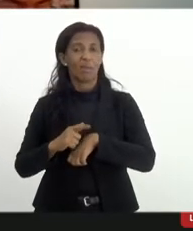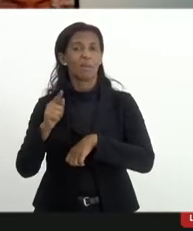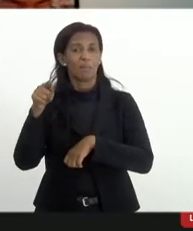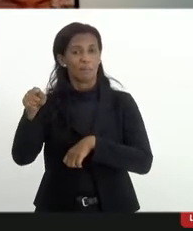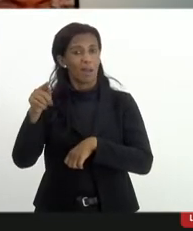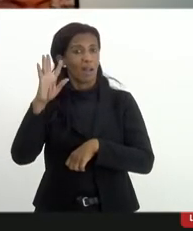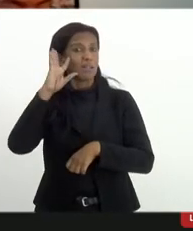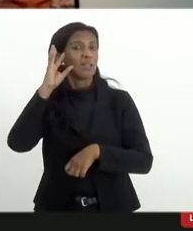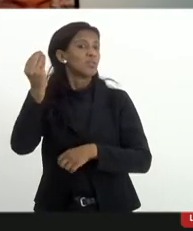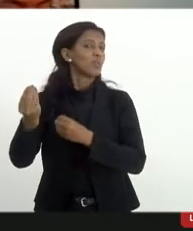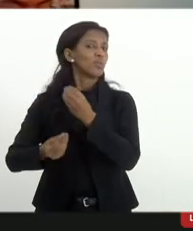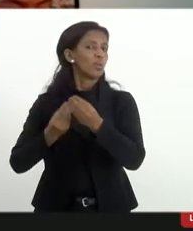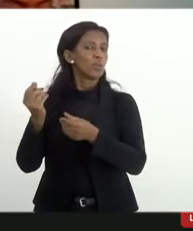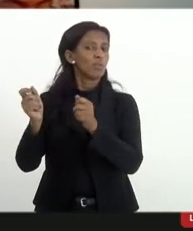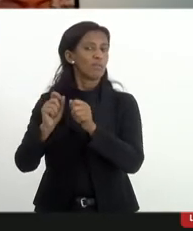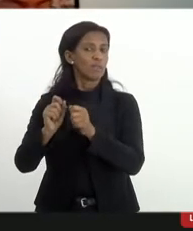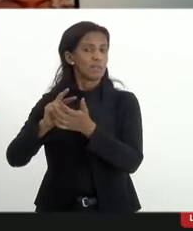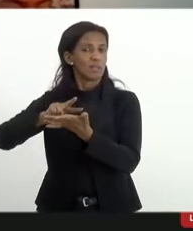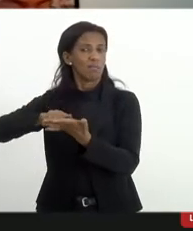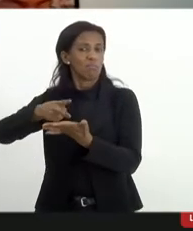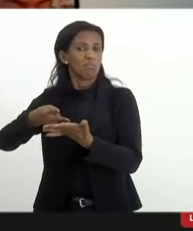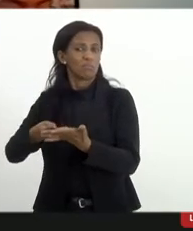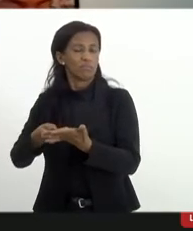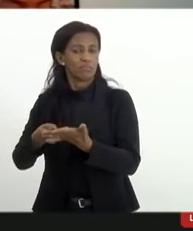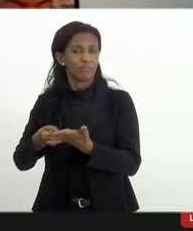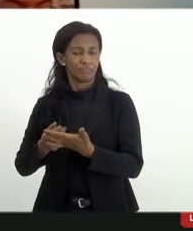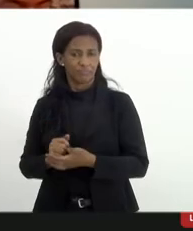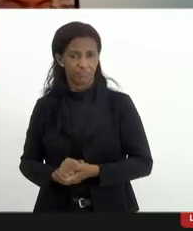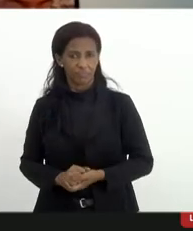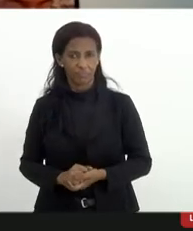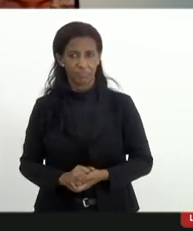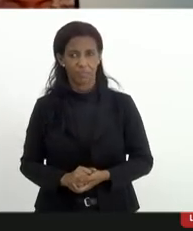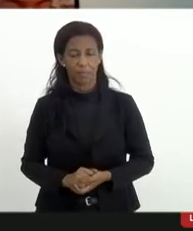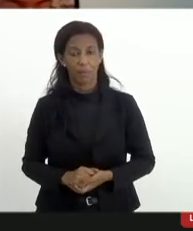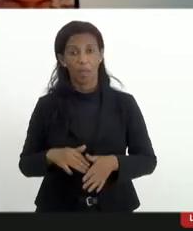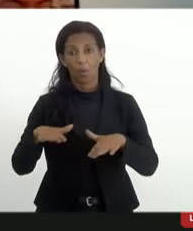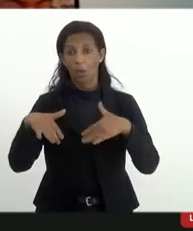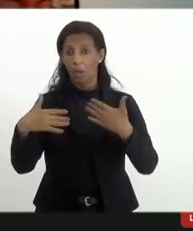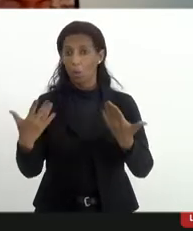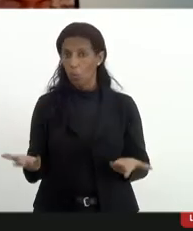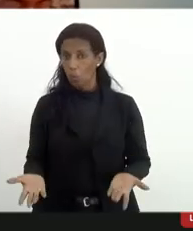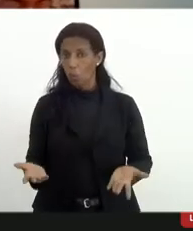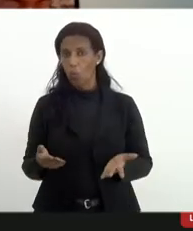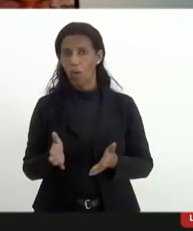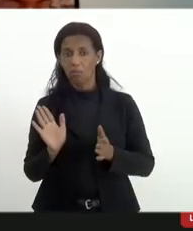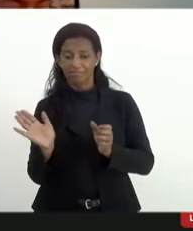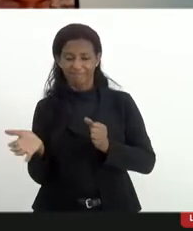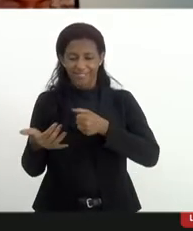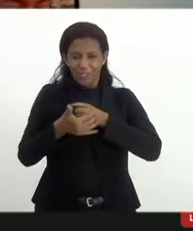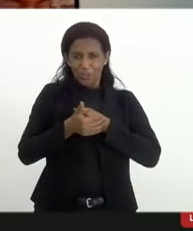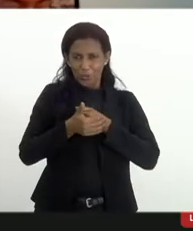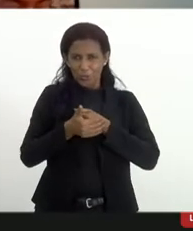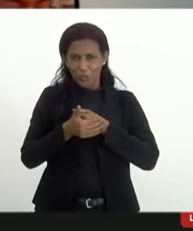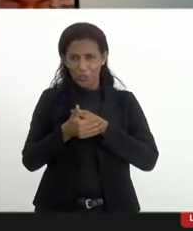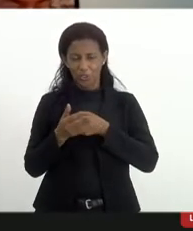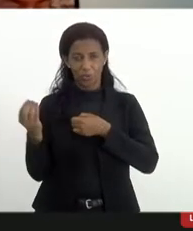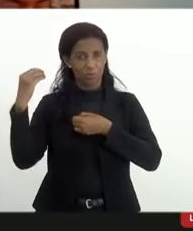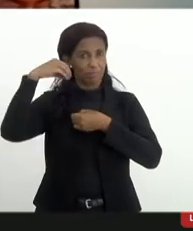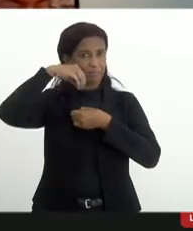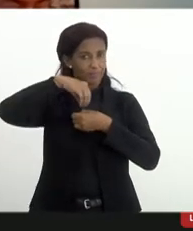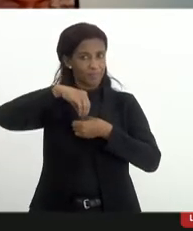tomar as providências. Agora, quando é um fato que está escondido, né,